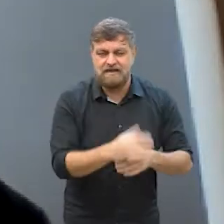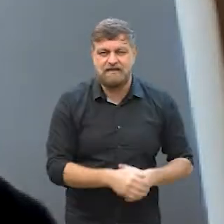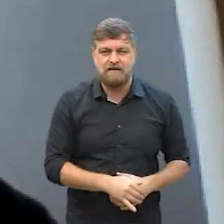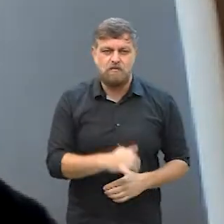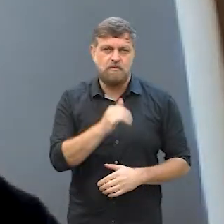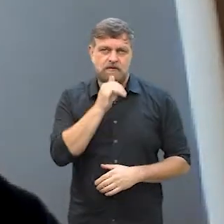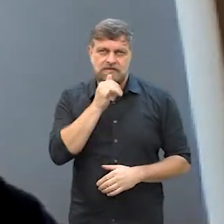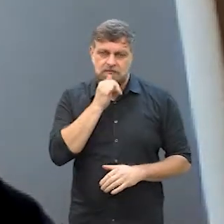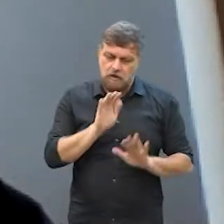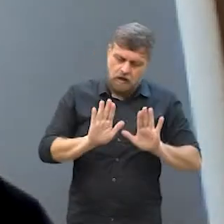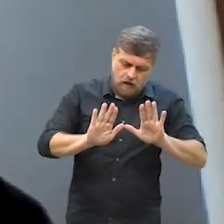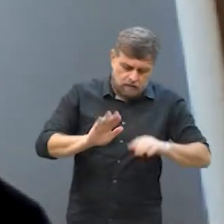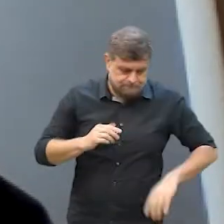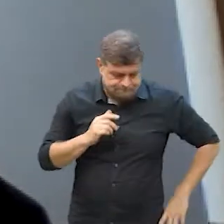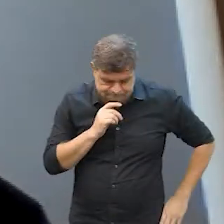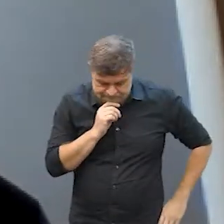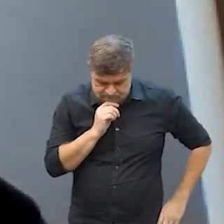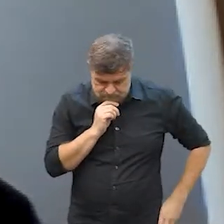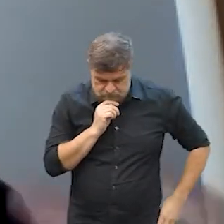a gente